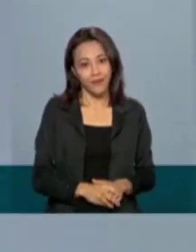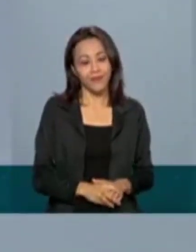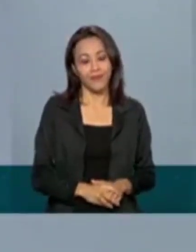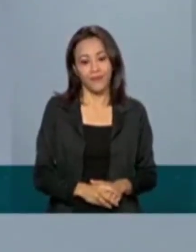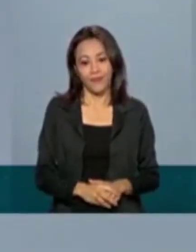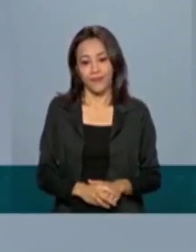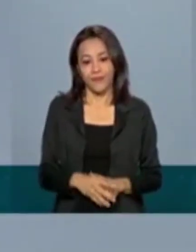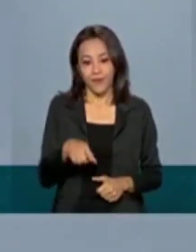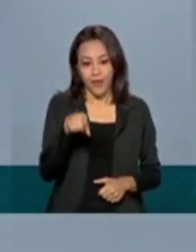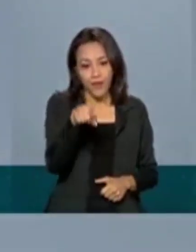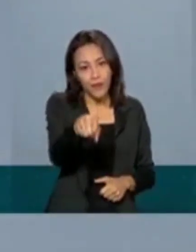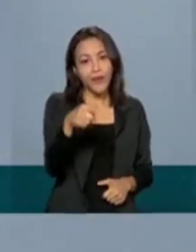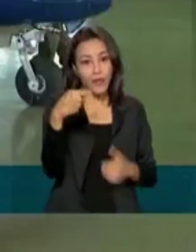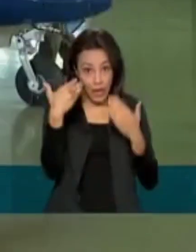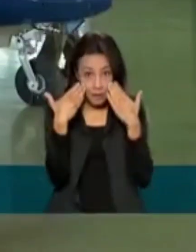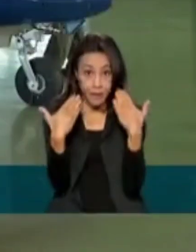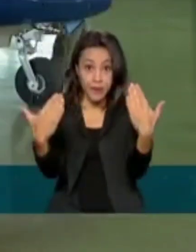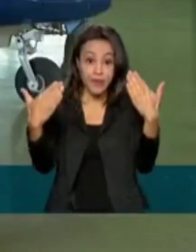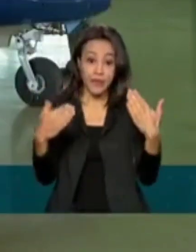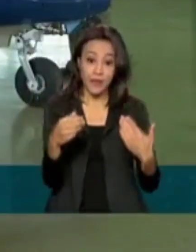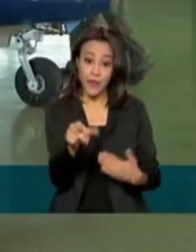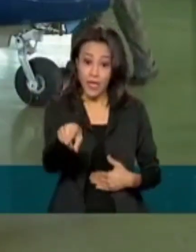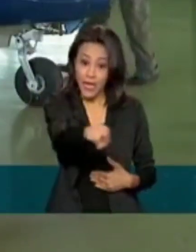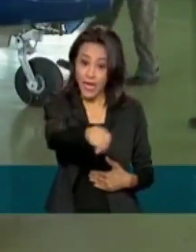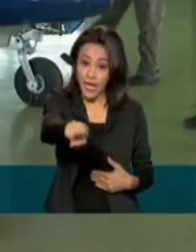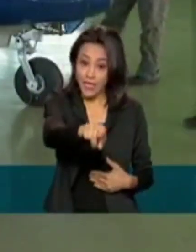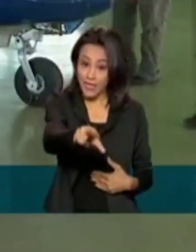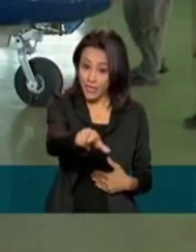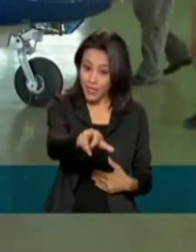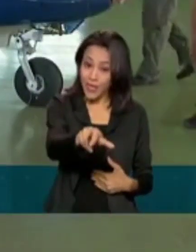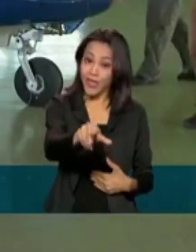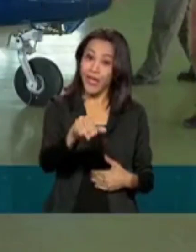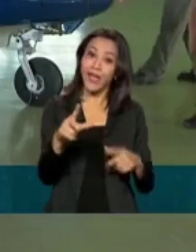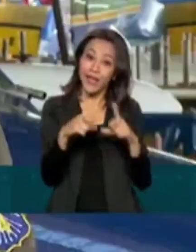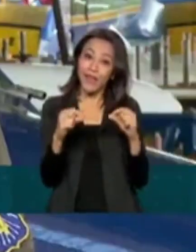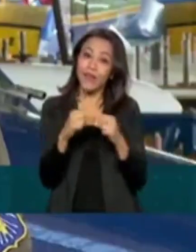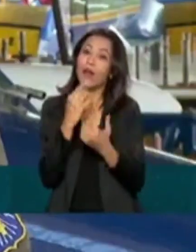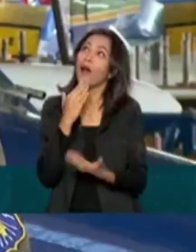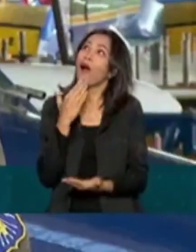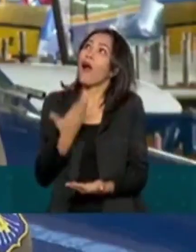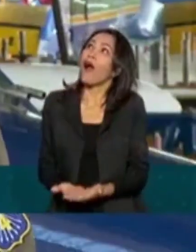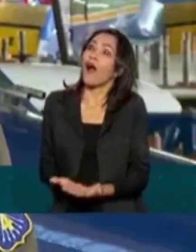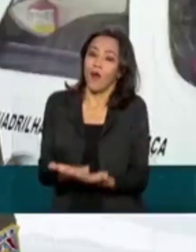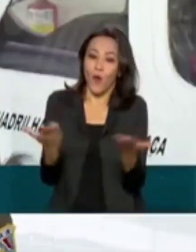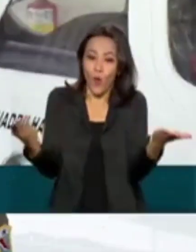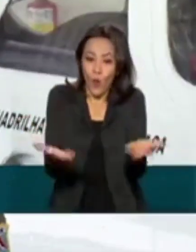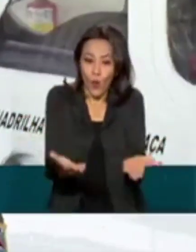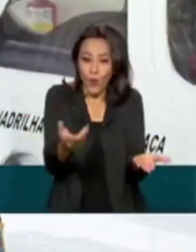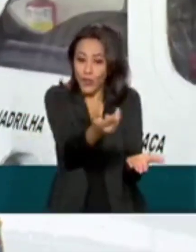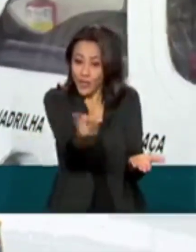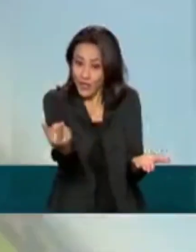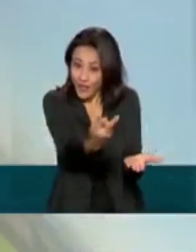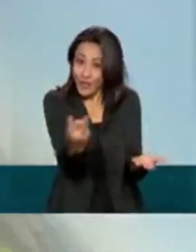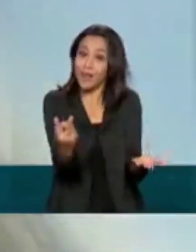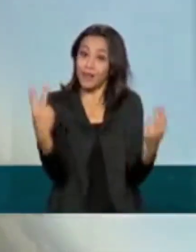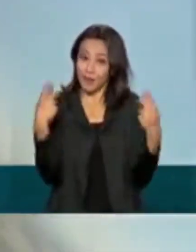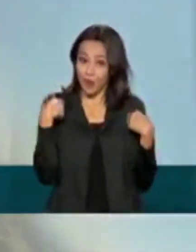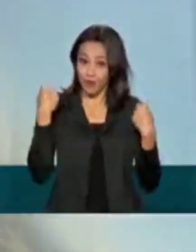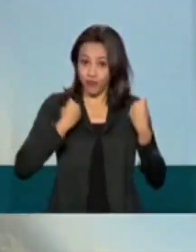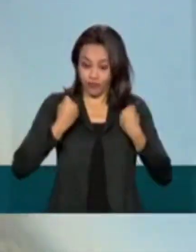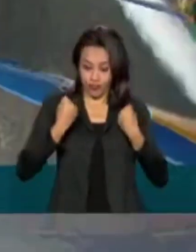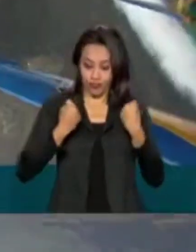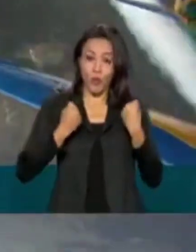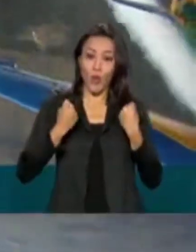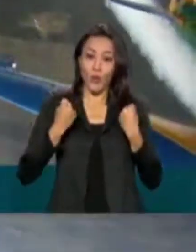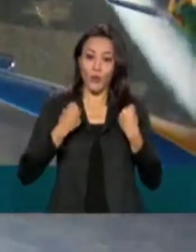Foi em uma dessas apresentações que os irmãos de Brasília ficaram encantados. Hoje, pilotos, são eles que alimentam